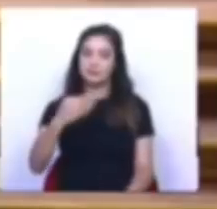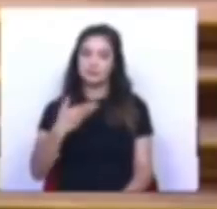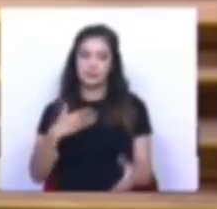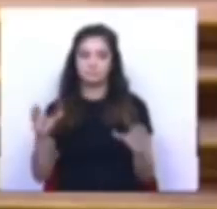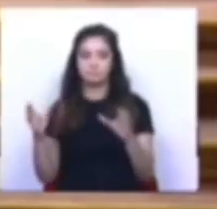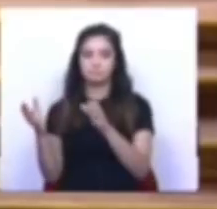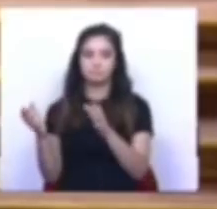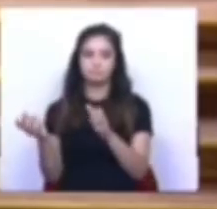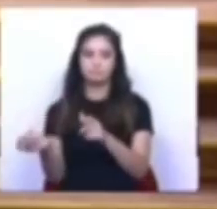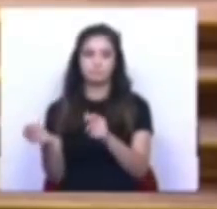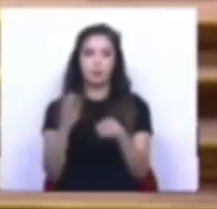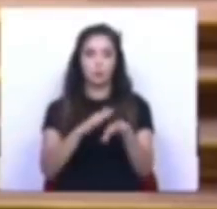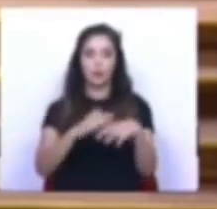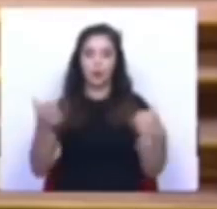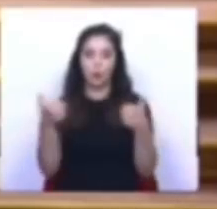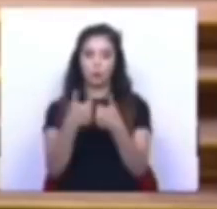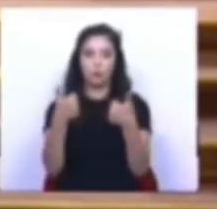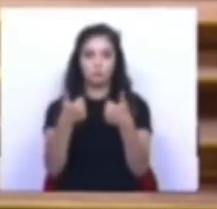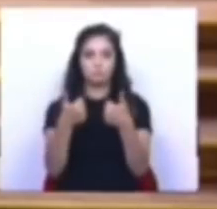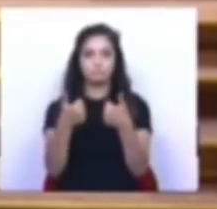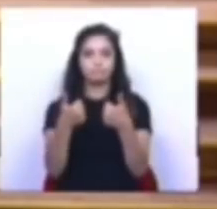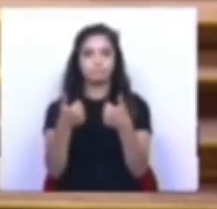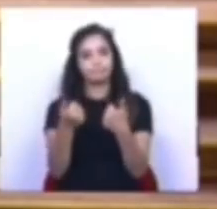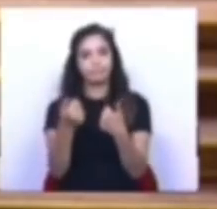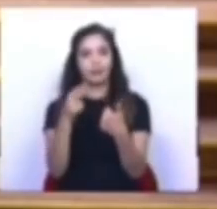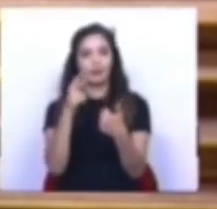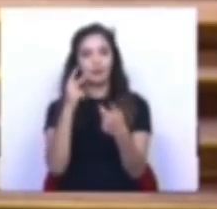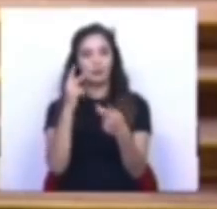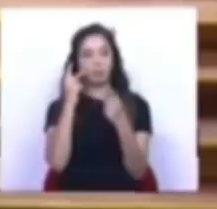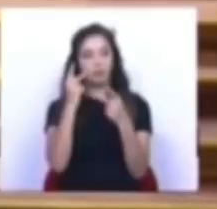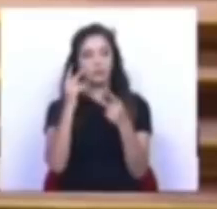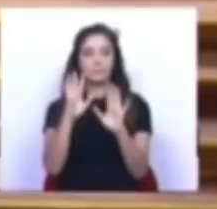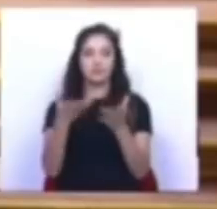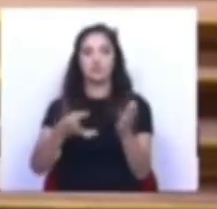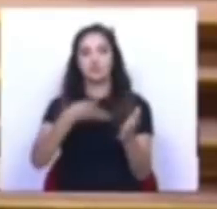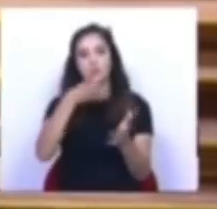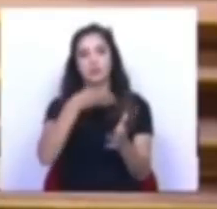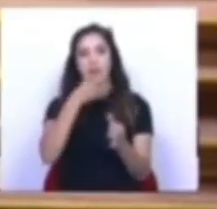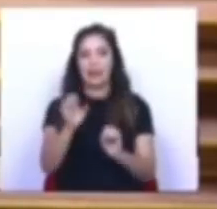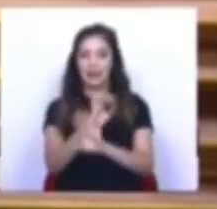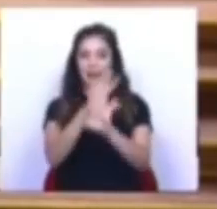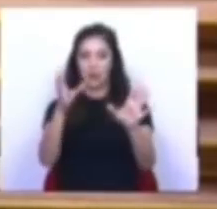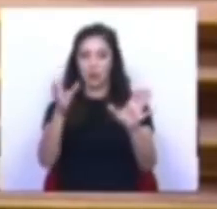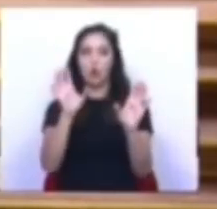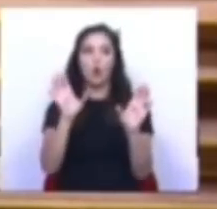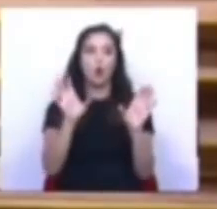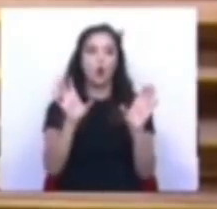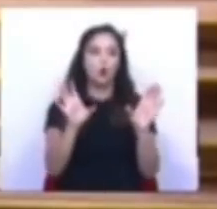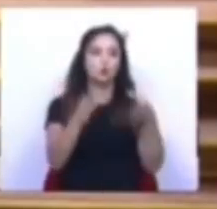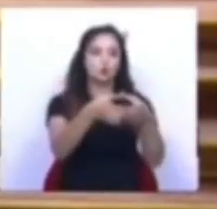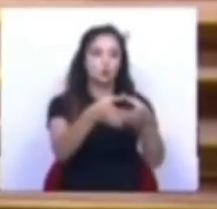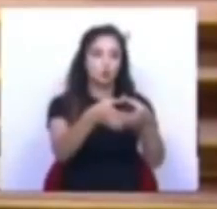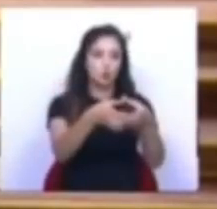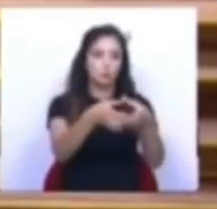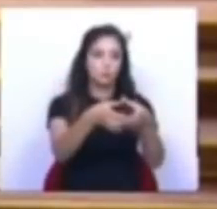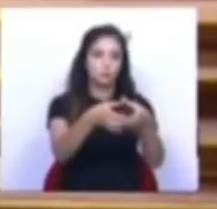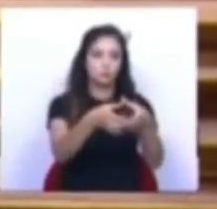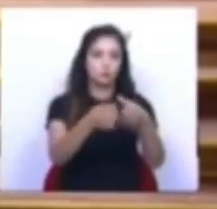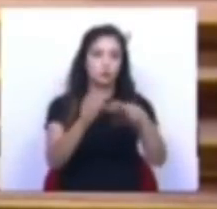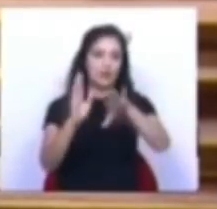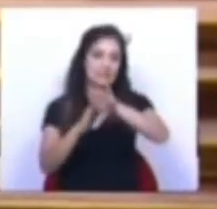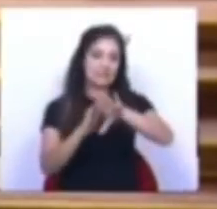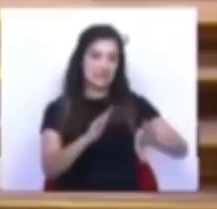putestativo, porque a competitividade, pelos vistos, ainda precisa de ser bem explicada aos partidos da esquerda. Vimos aqui os